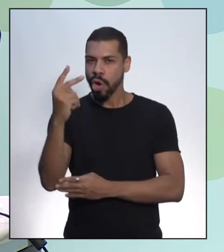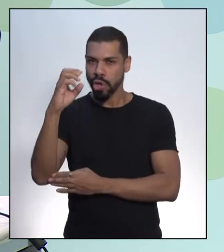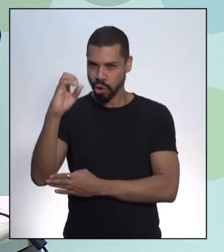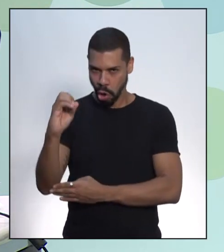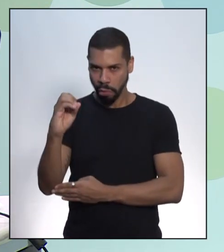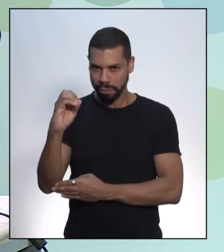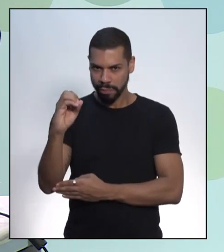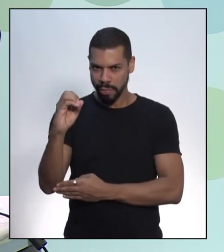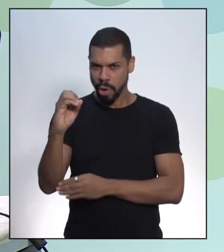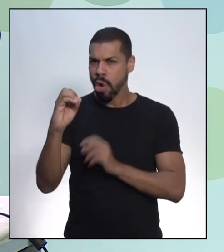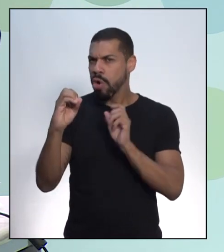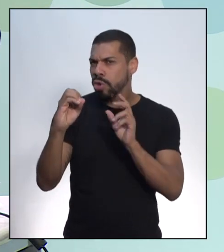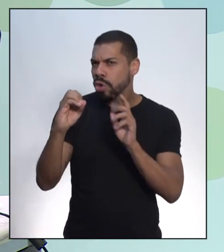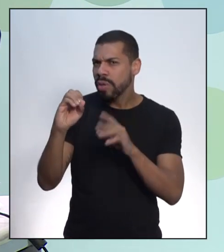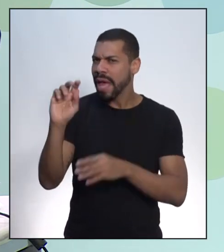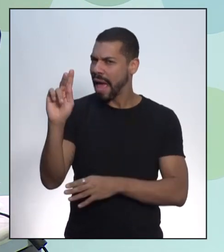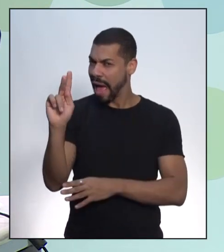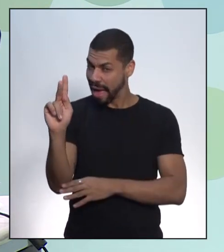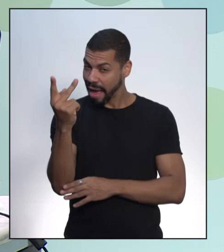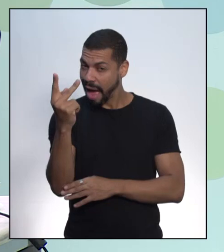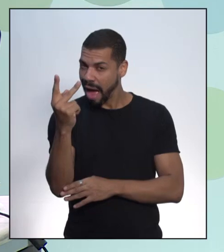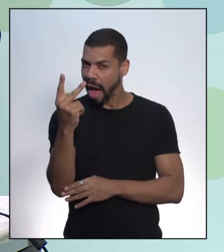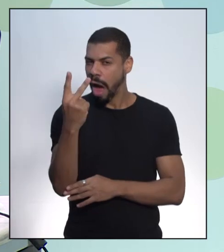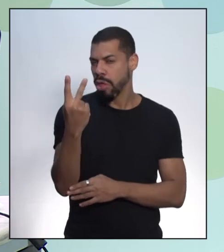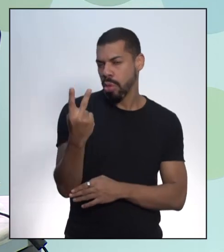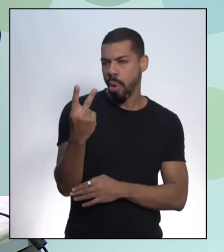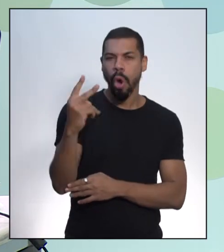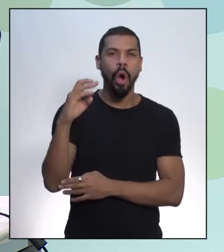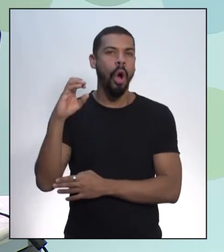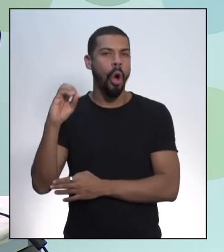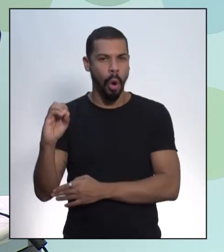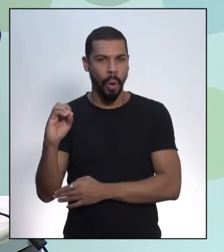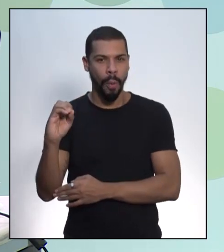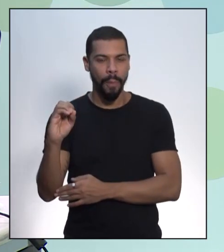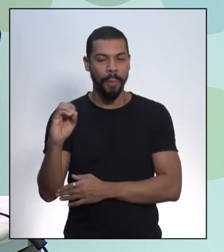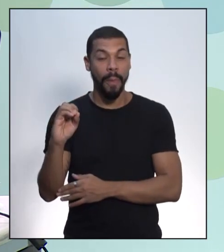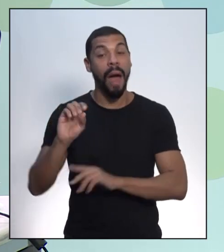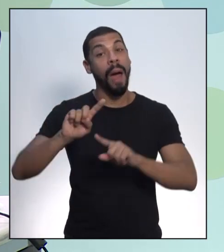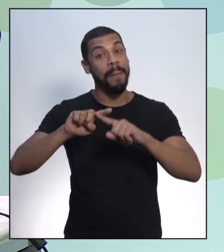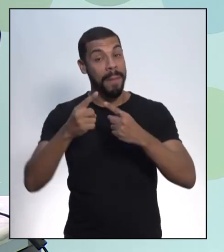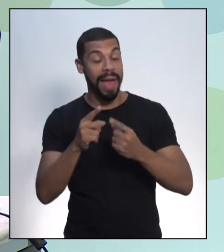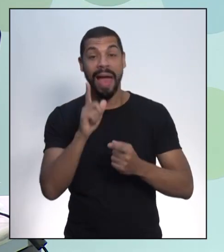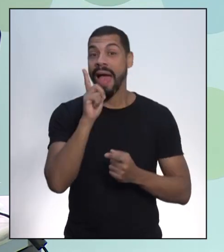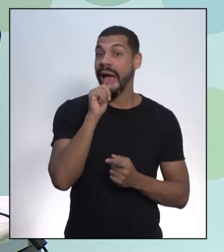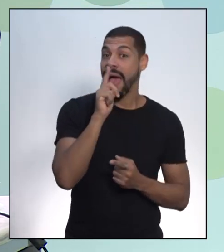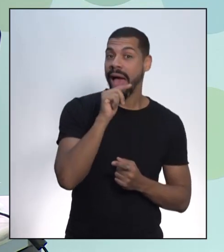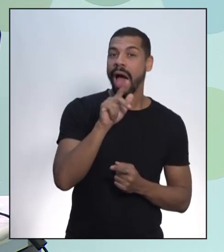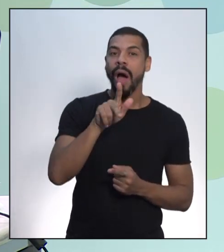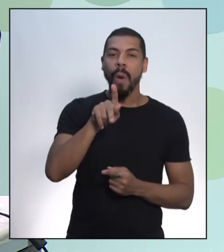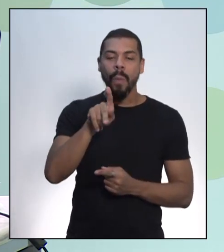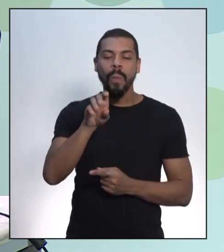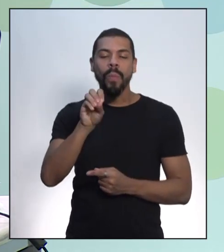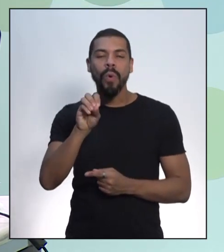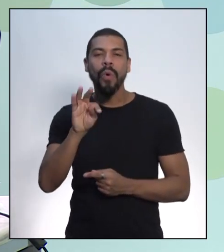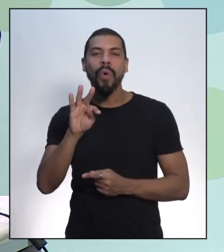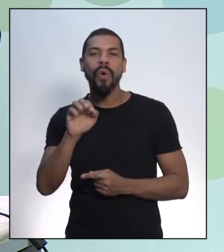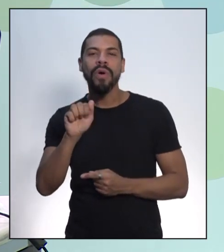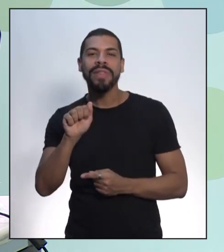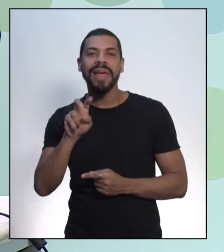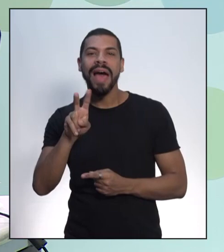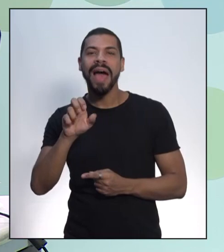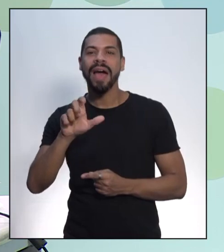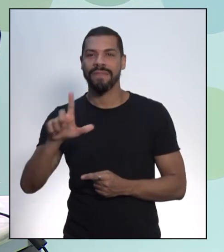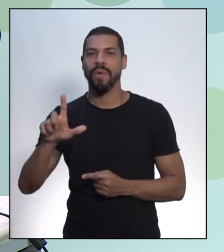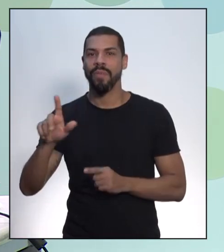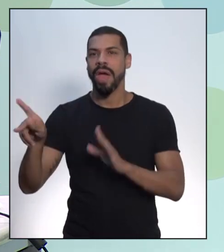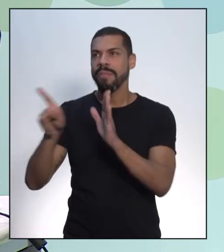que tem apenas hidrogênios e apenas oxigênio. A água potável é aquela que nós recebemos na nossa